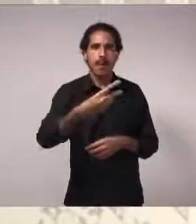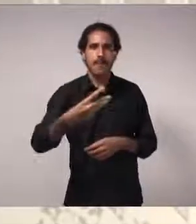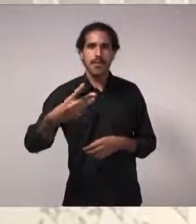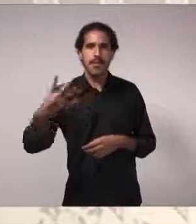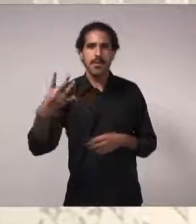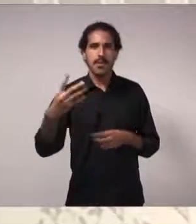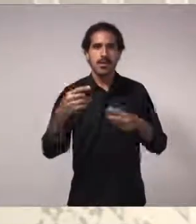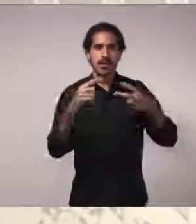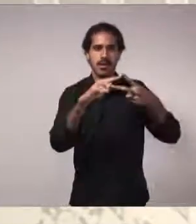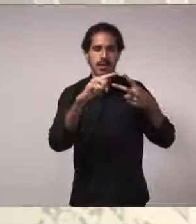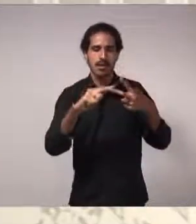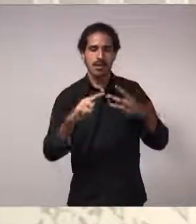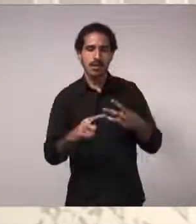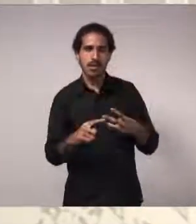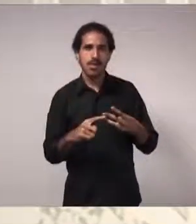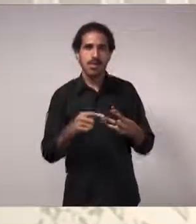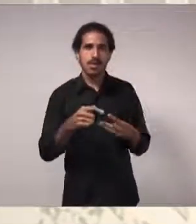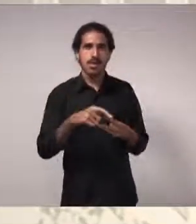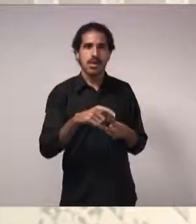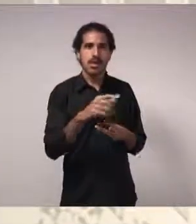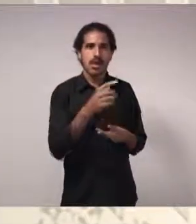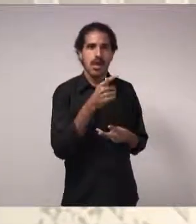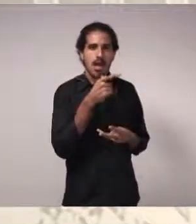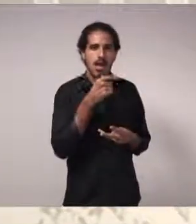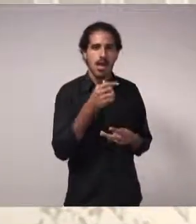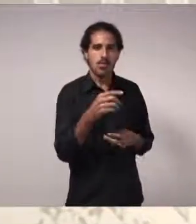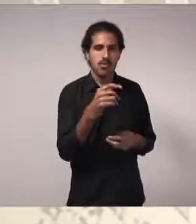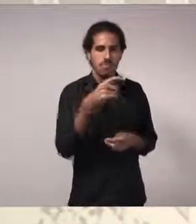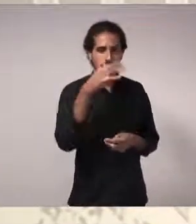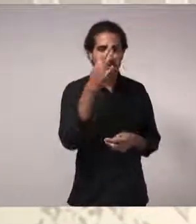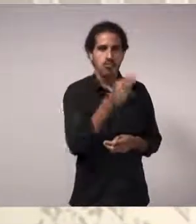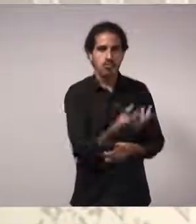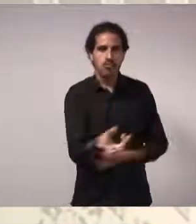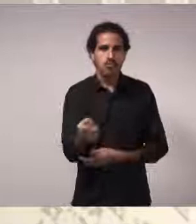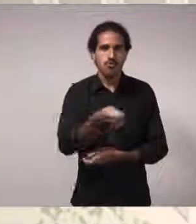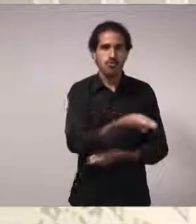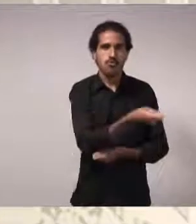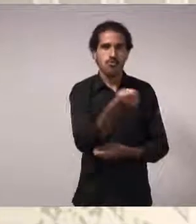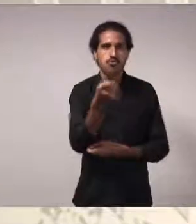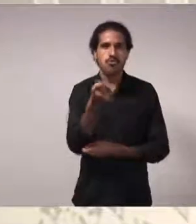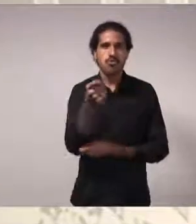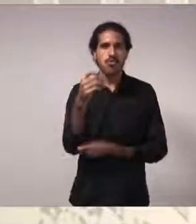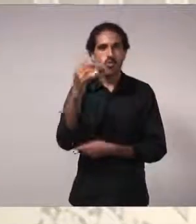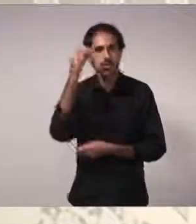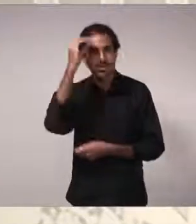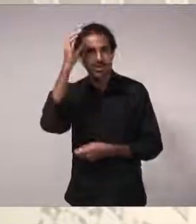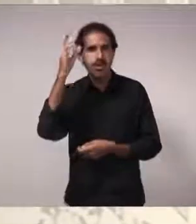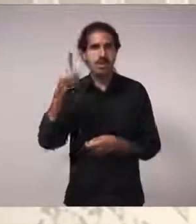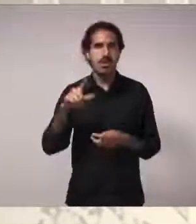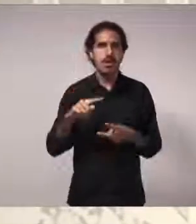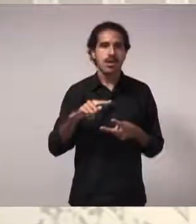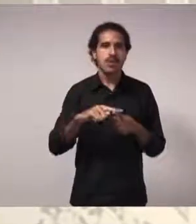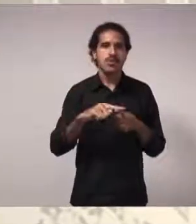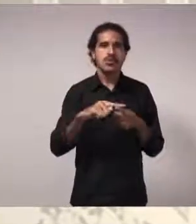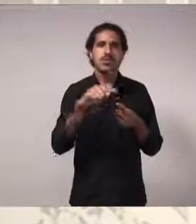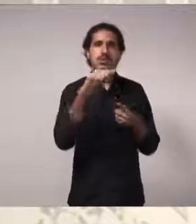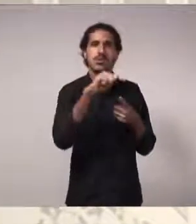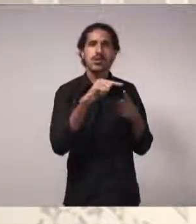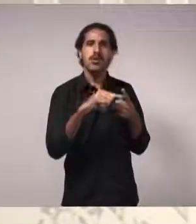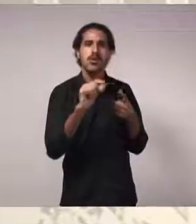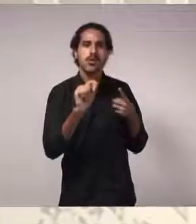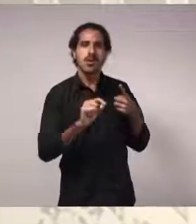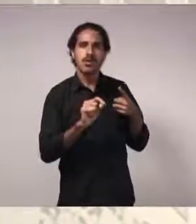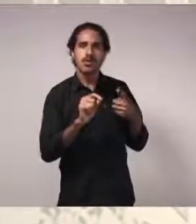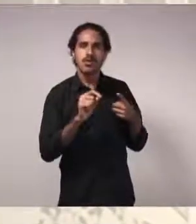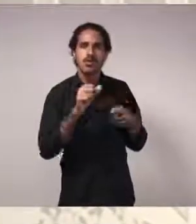grandes ações: irrigação consciente, monitoramento e modernização das instalações. O que é irrigação consciente? Basicamente, trocar